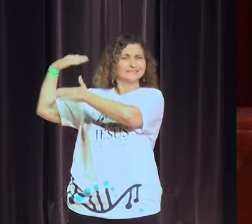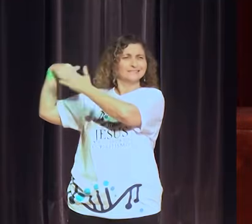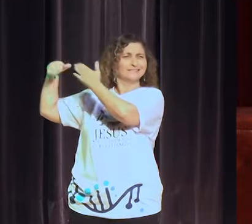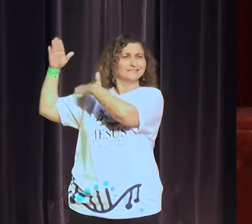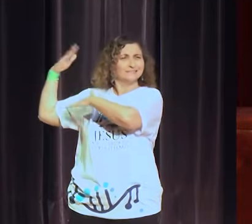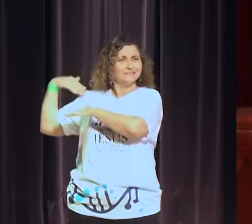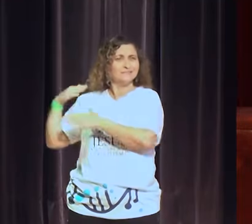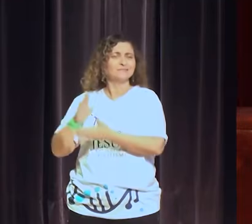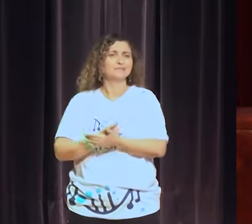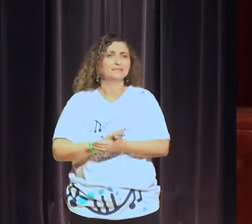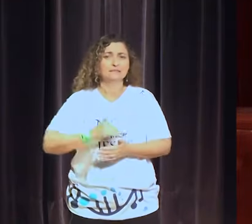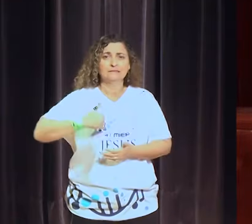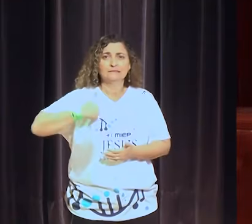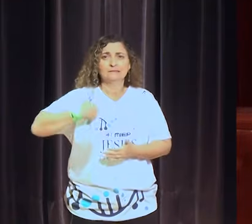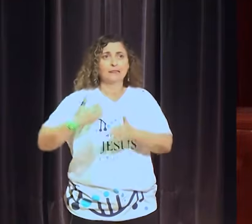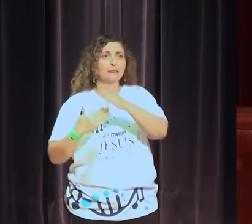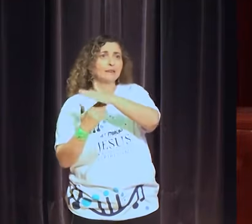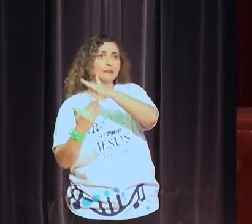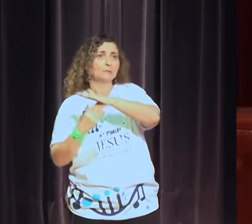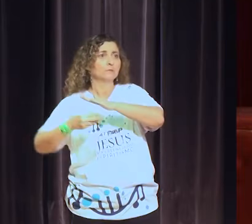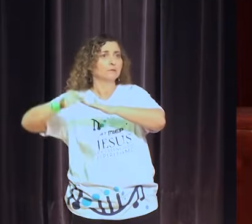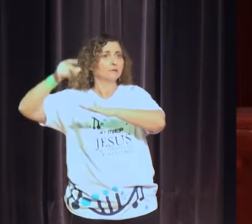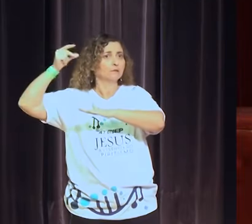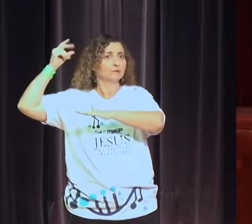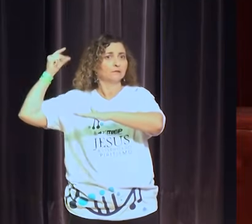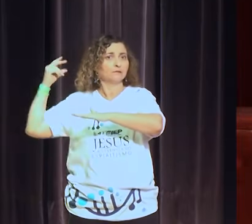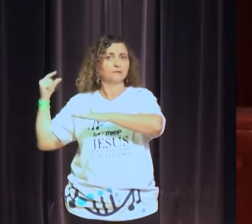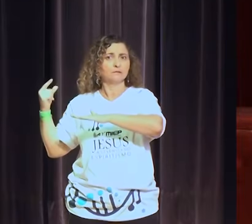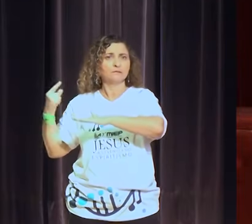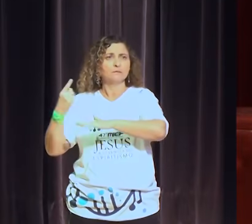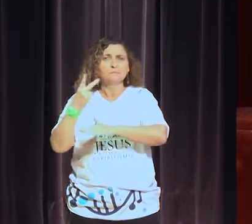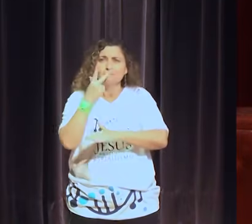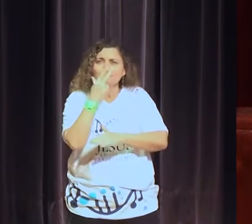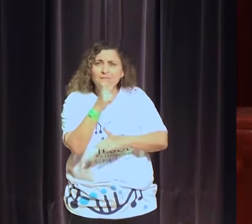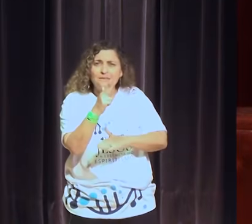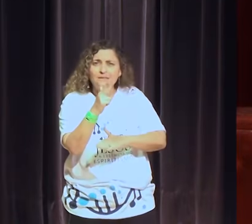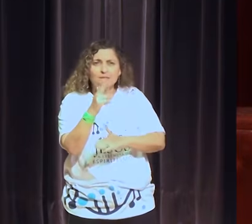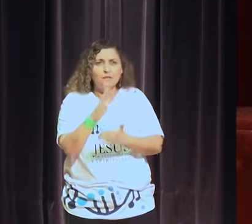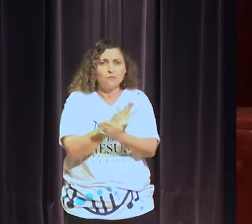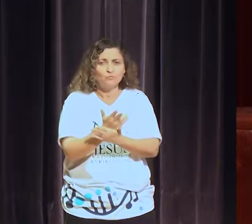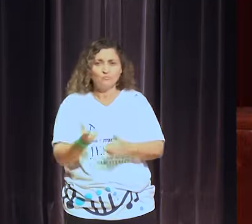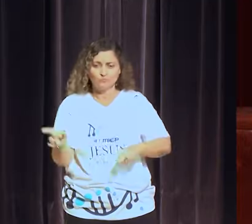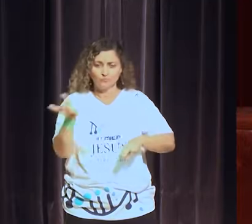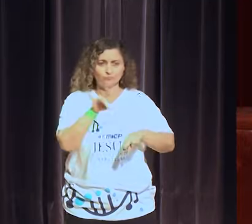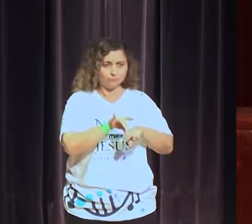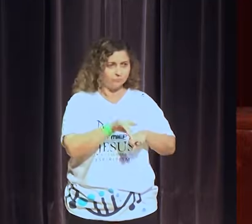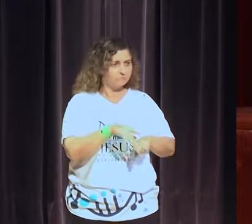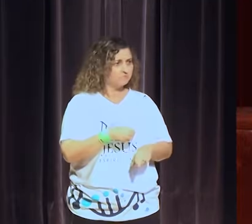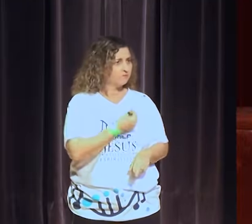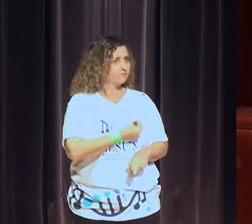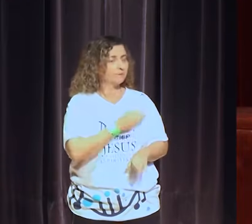Média. É? Então, está dando esse saudosismo aí na turma encarnada.